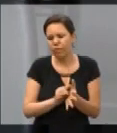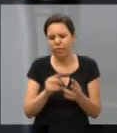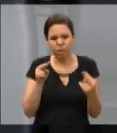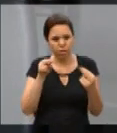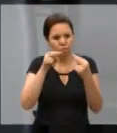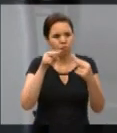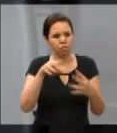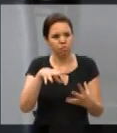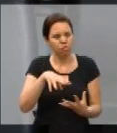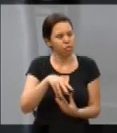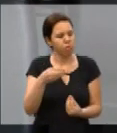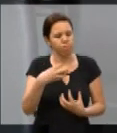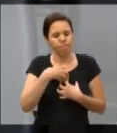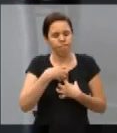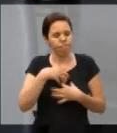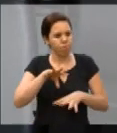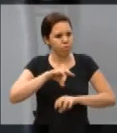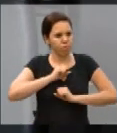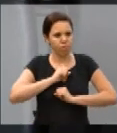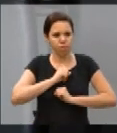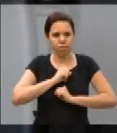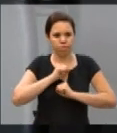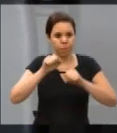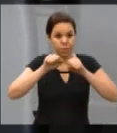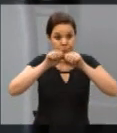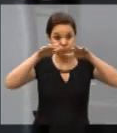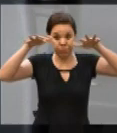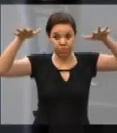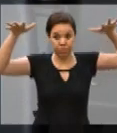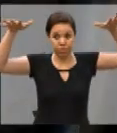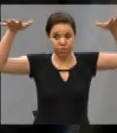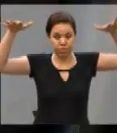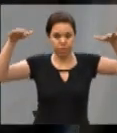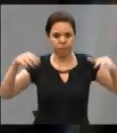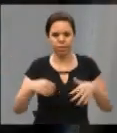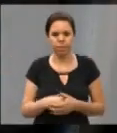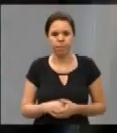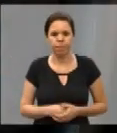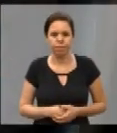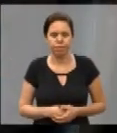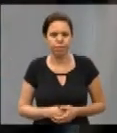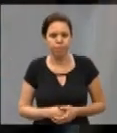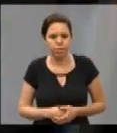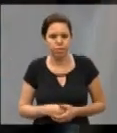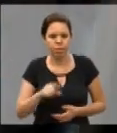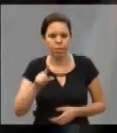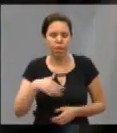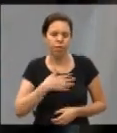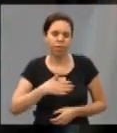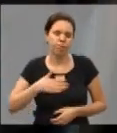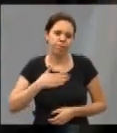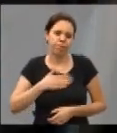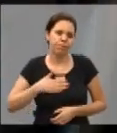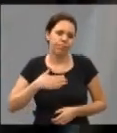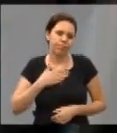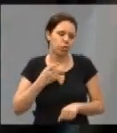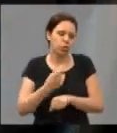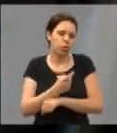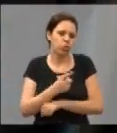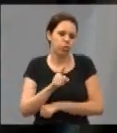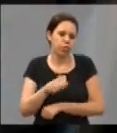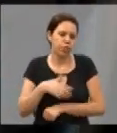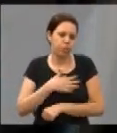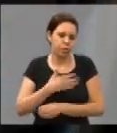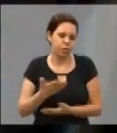pega a sua alma, não sei explicar. E tudo muito ampliado, né? Tudo muito ampliado. E assim, é um prazer, né? Assim, eu descobri esse